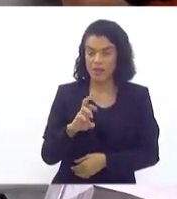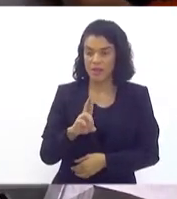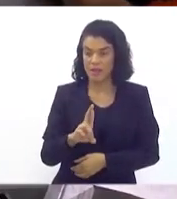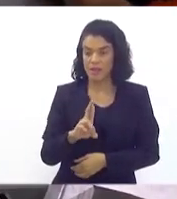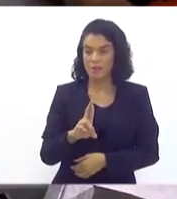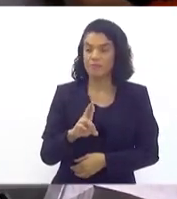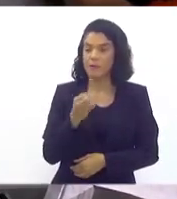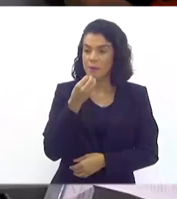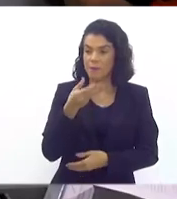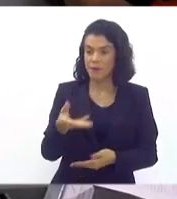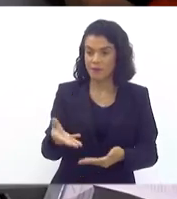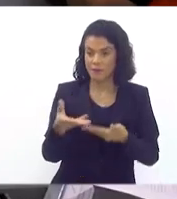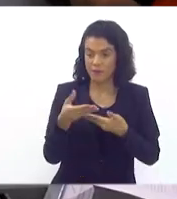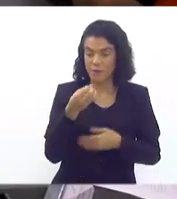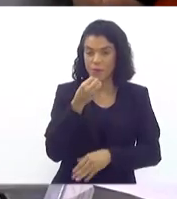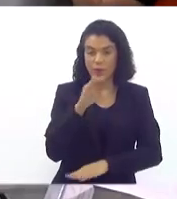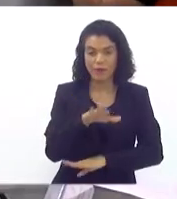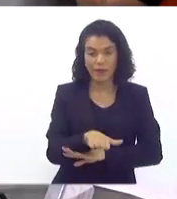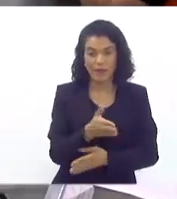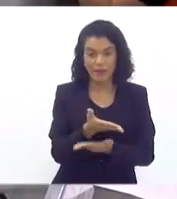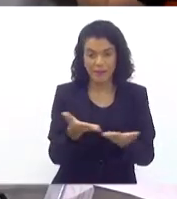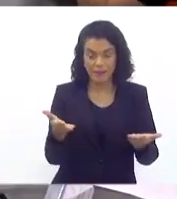seja bem-vindo